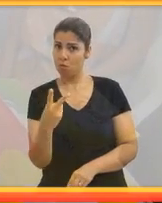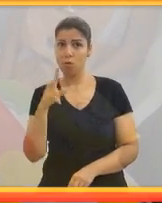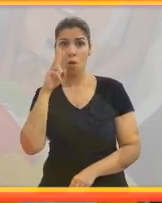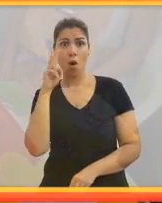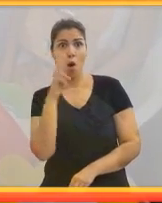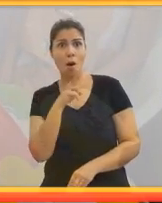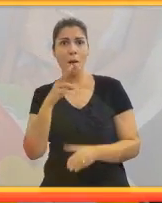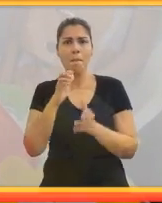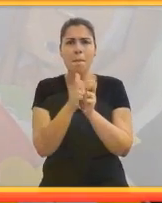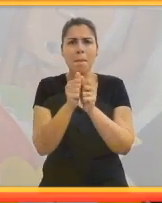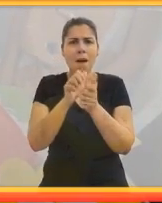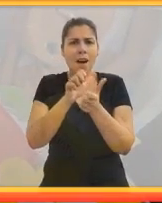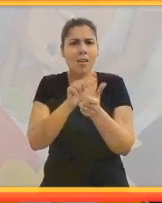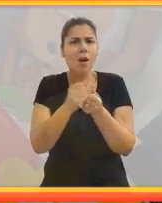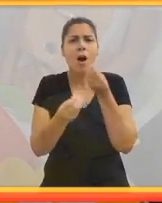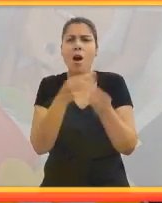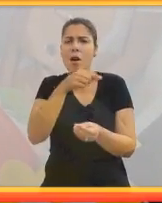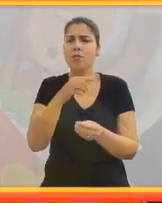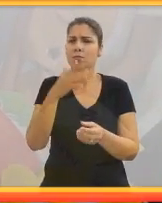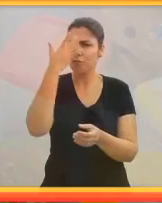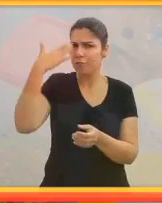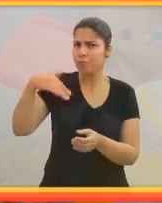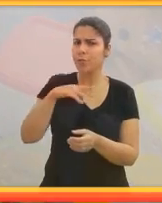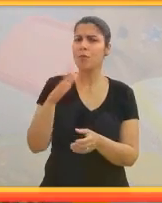A gente não vai comer isso.